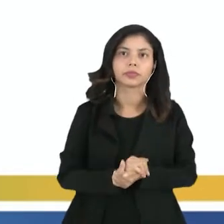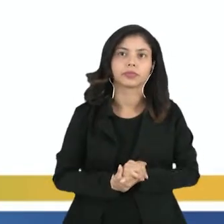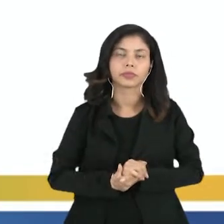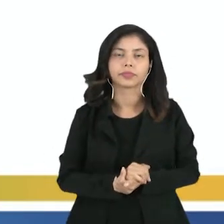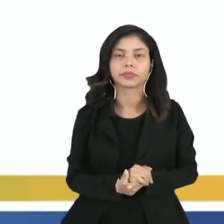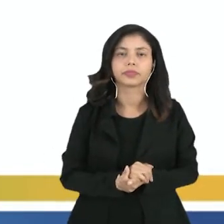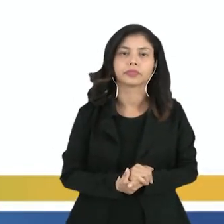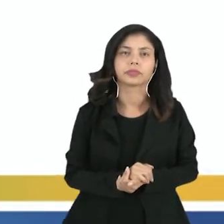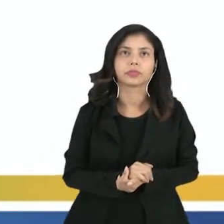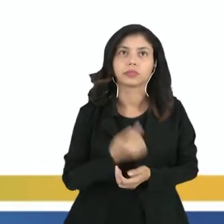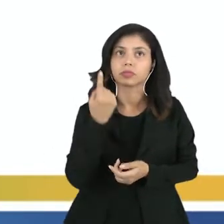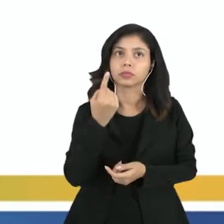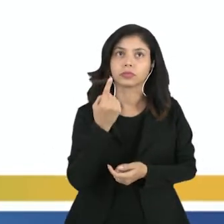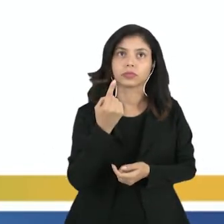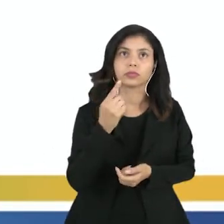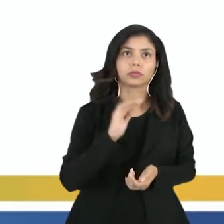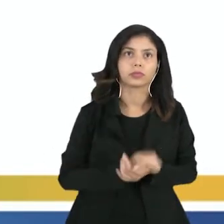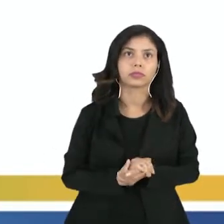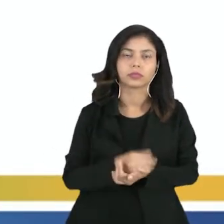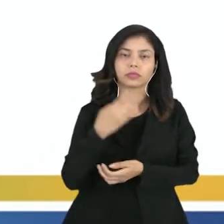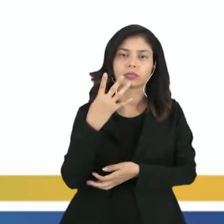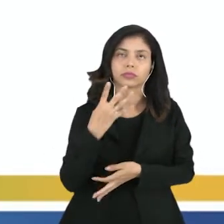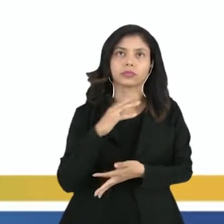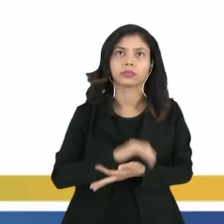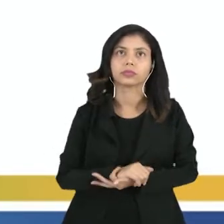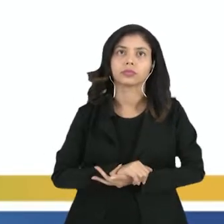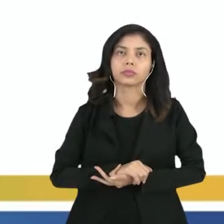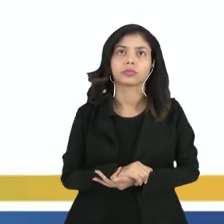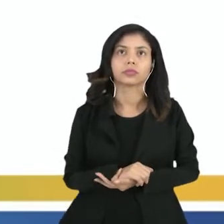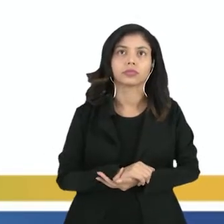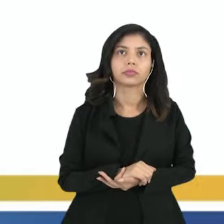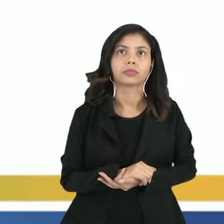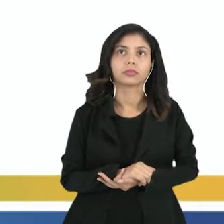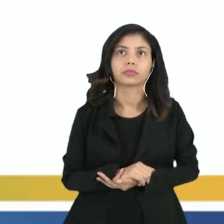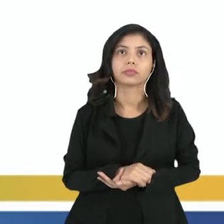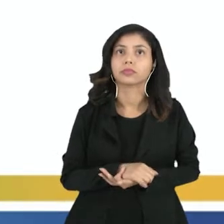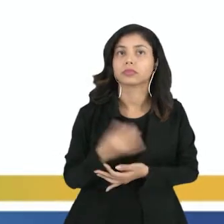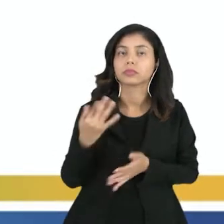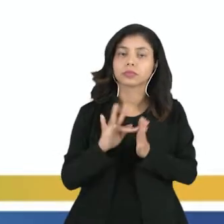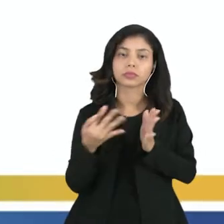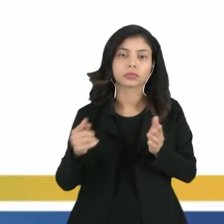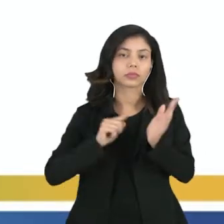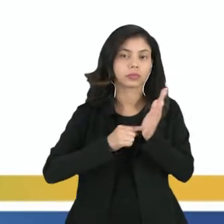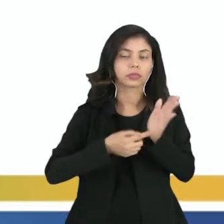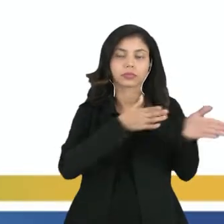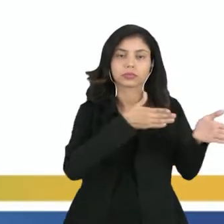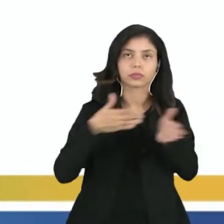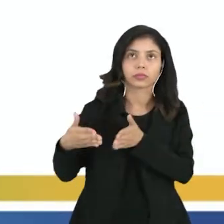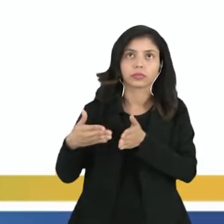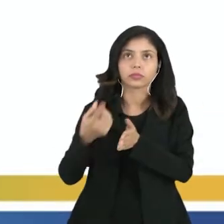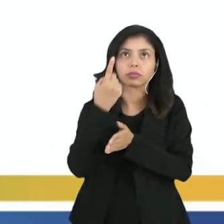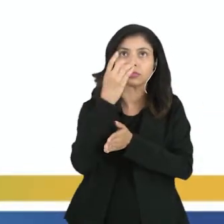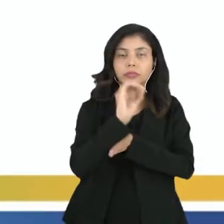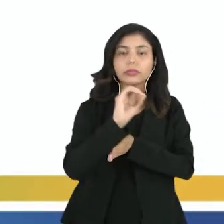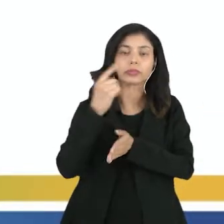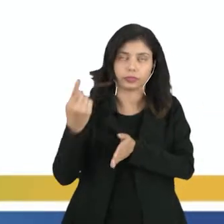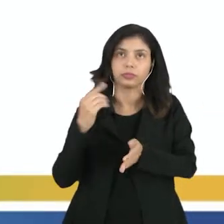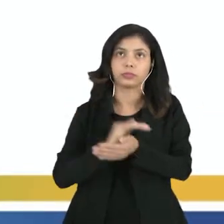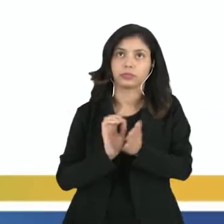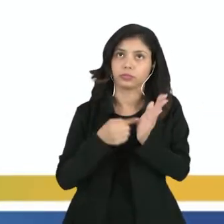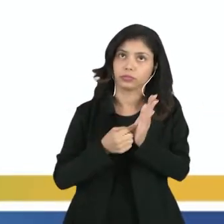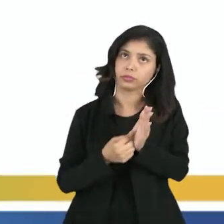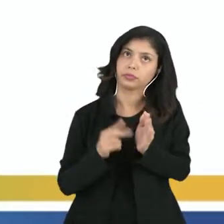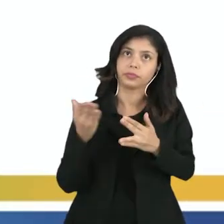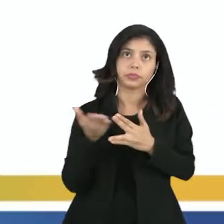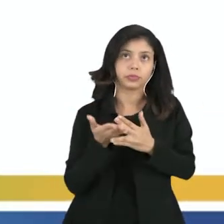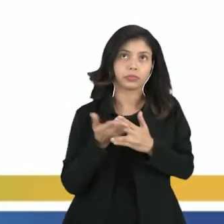quadrante 1 e o quadrante 4. A função sempre passa no ponto 0 e 1, e nesse ponto, ou melhor,